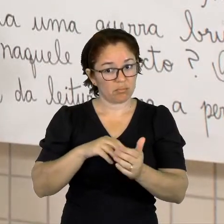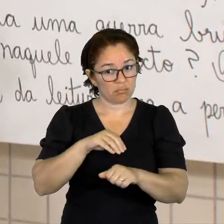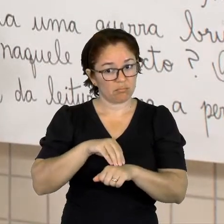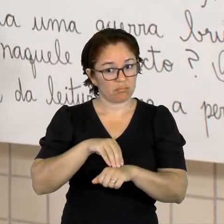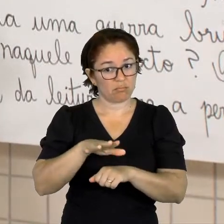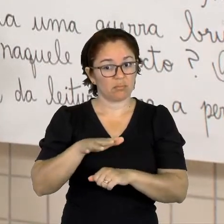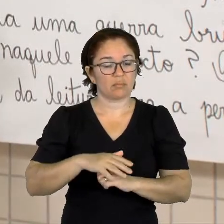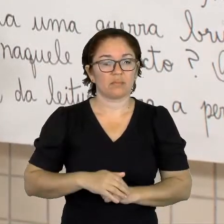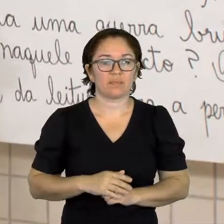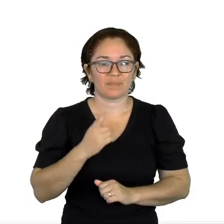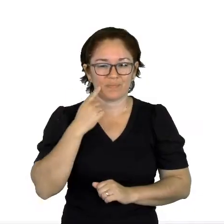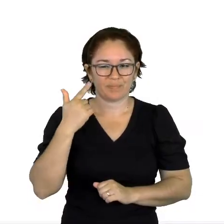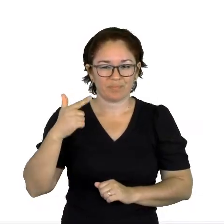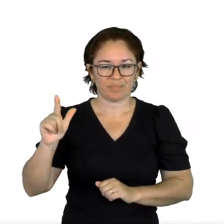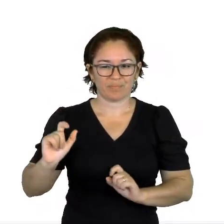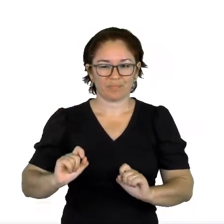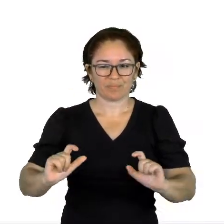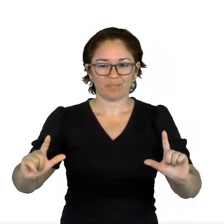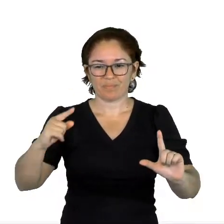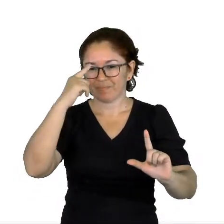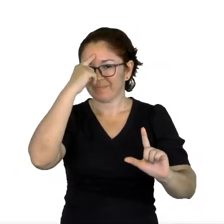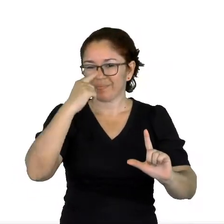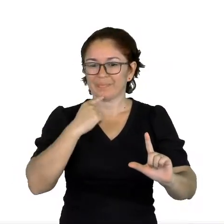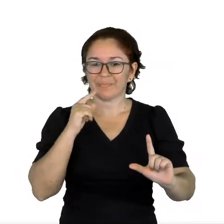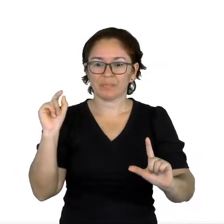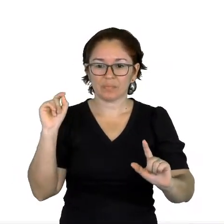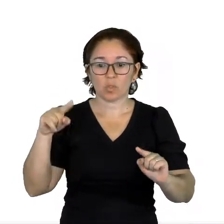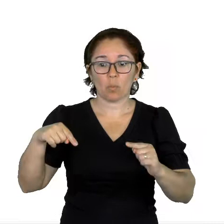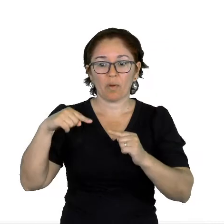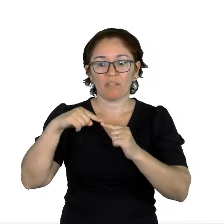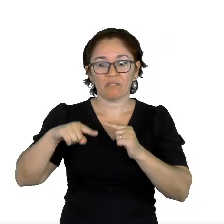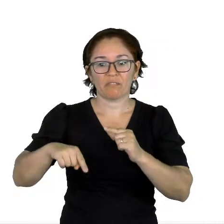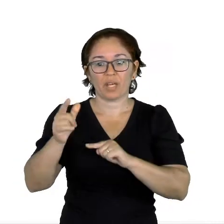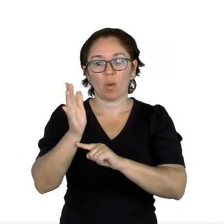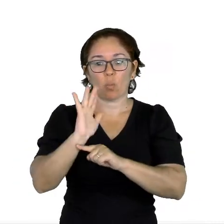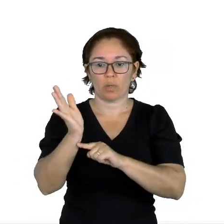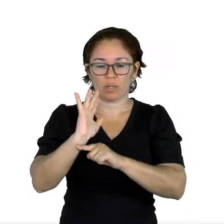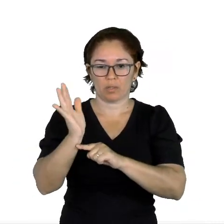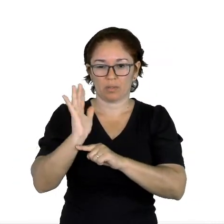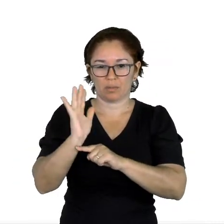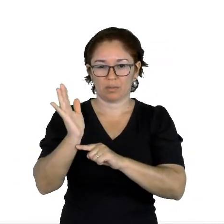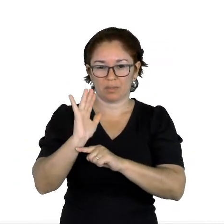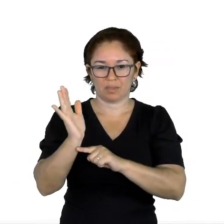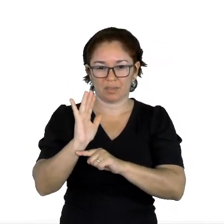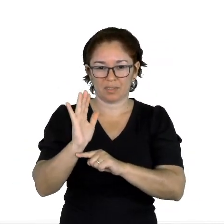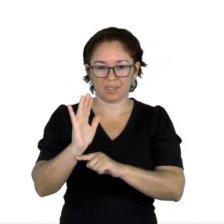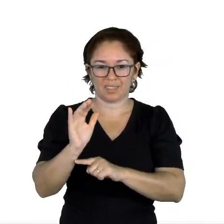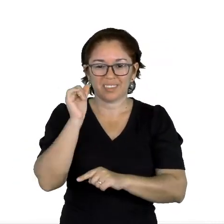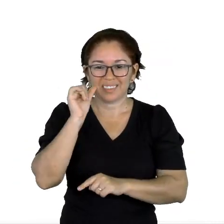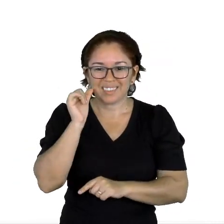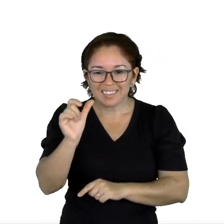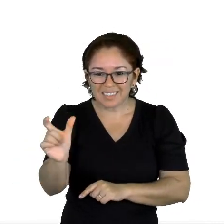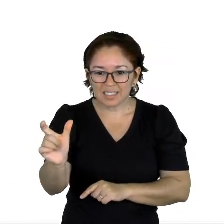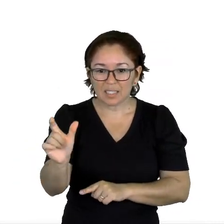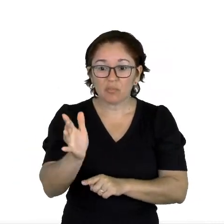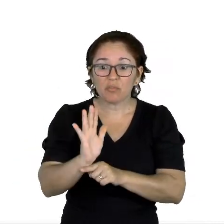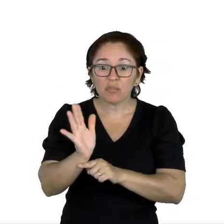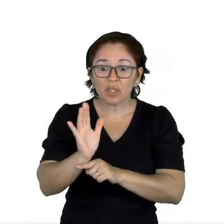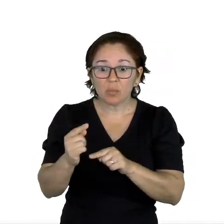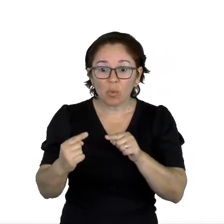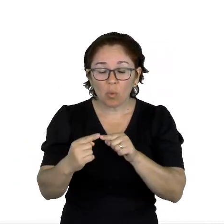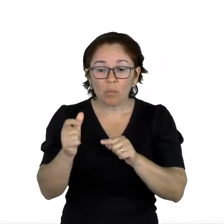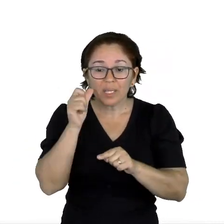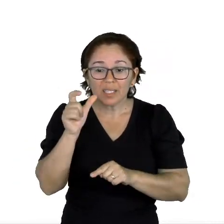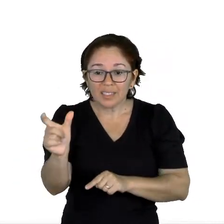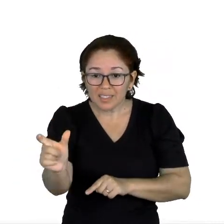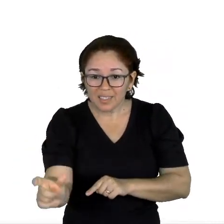a próxima imagem, nós temos a imagem do filme, Aí é o filme, A Menina que Roubava Livros. Vocês têm que